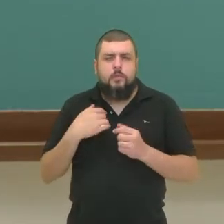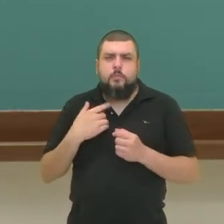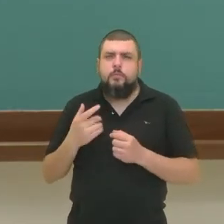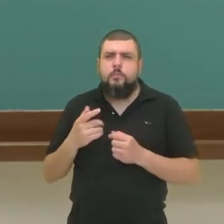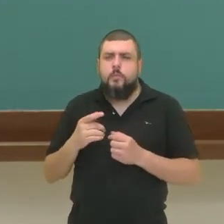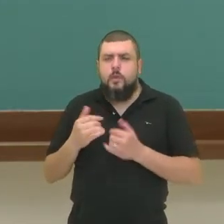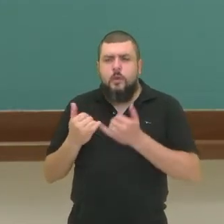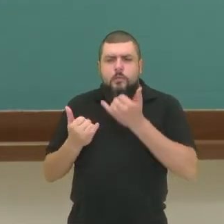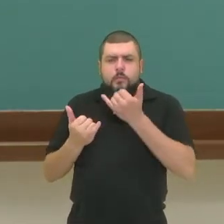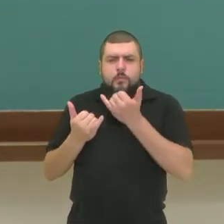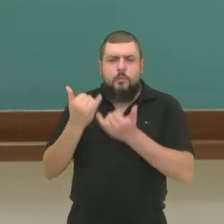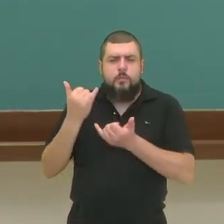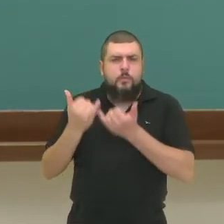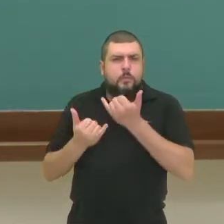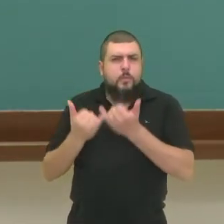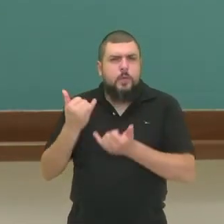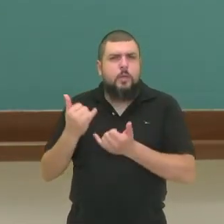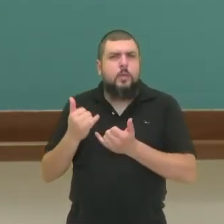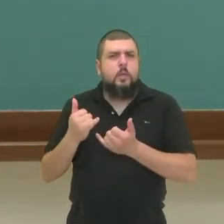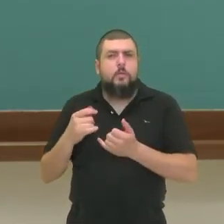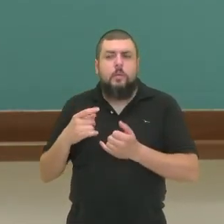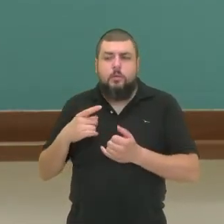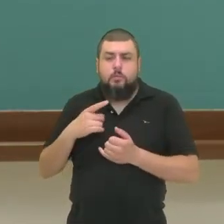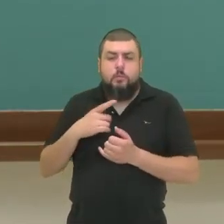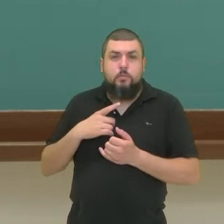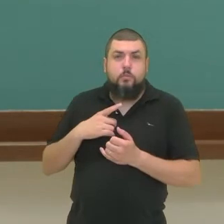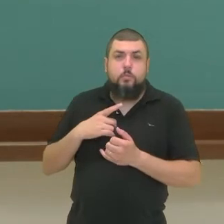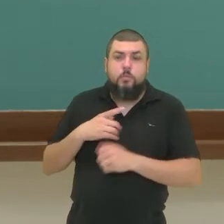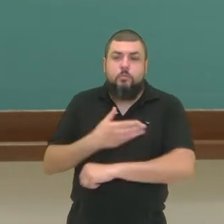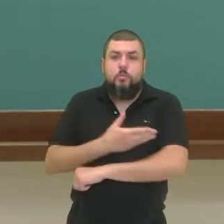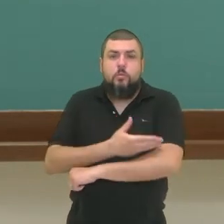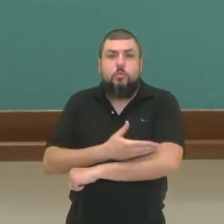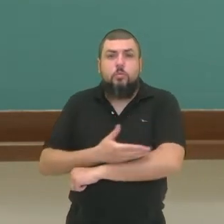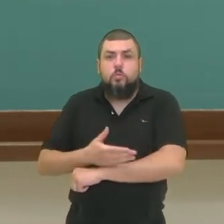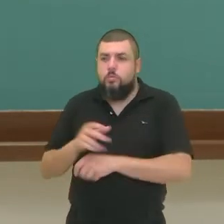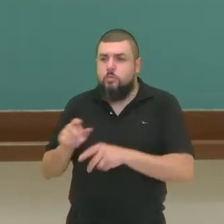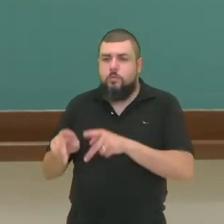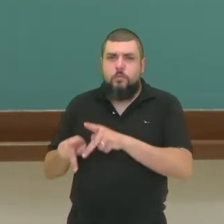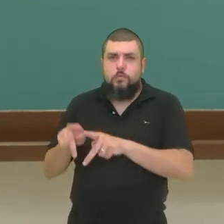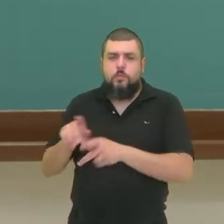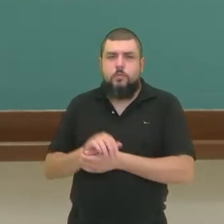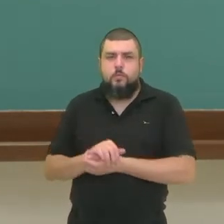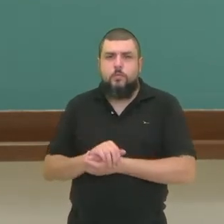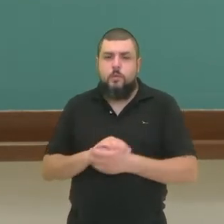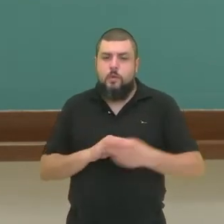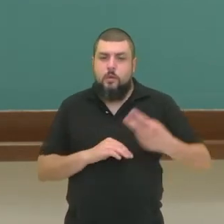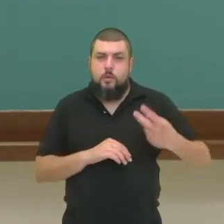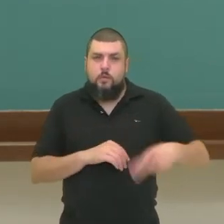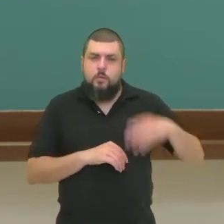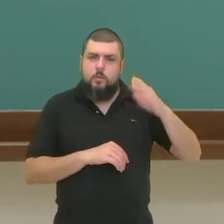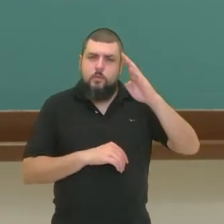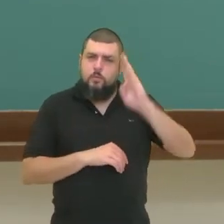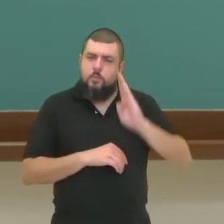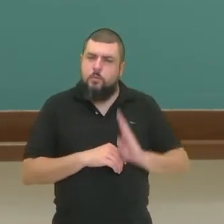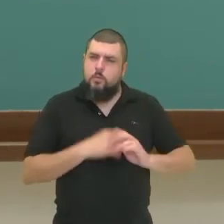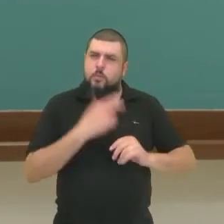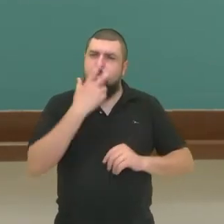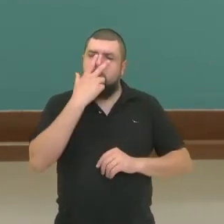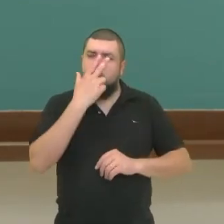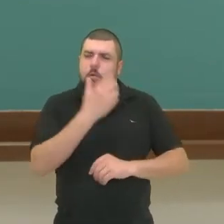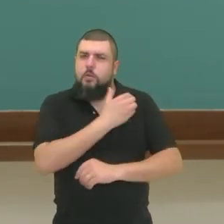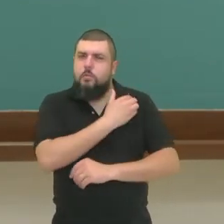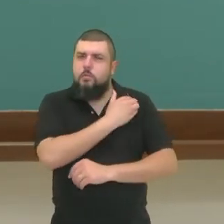vezes como algo muito estruturado na população. Assim como aqui no Brasil, infelizmente, acontece o racismo. Lá na